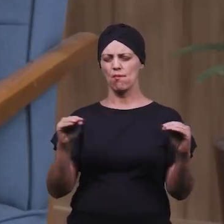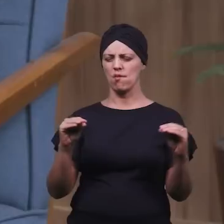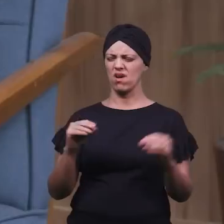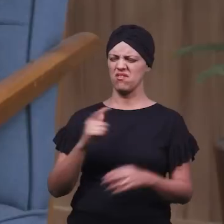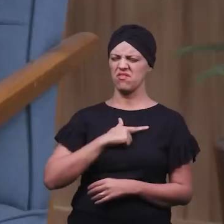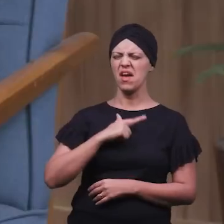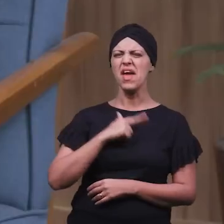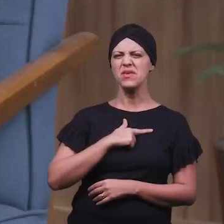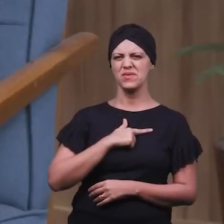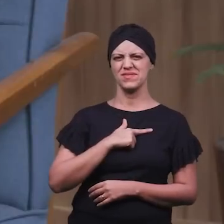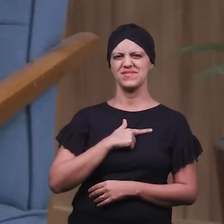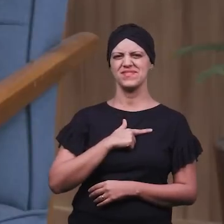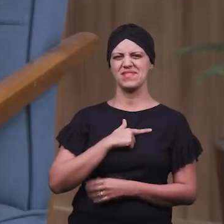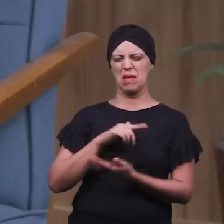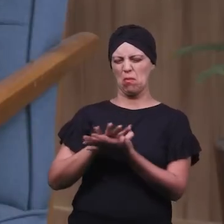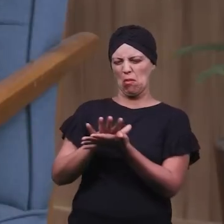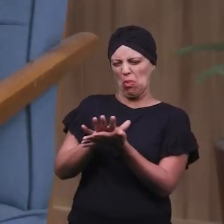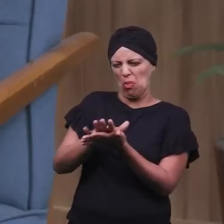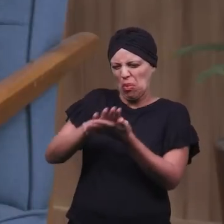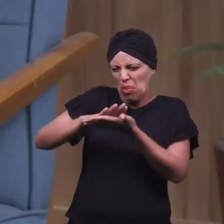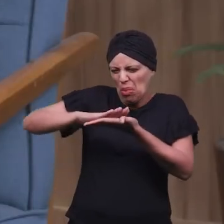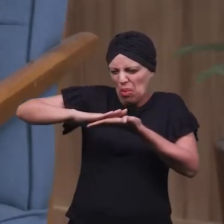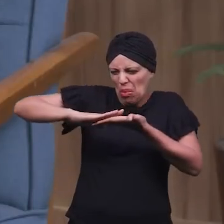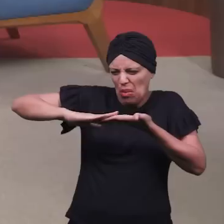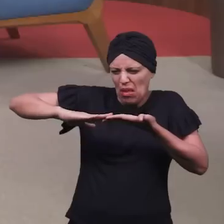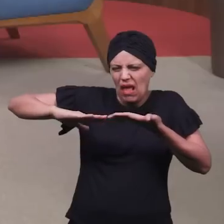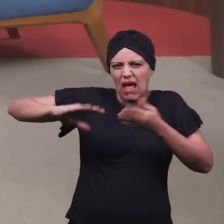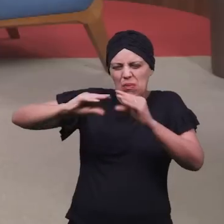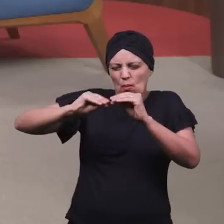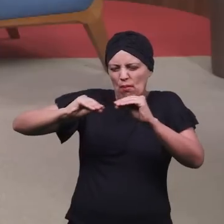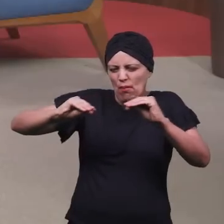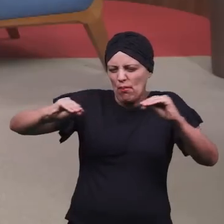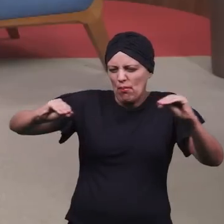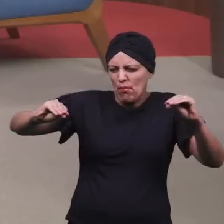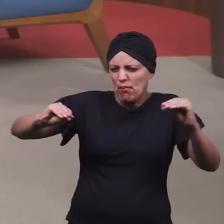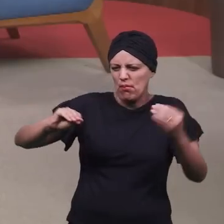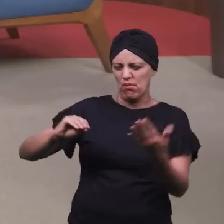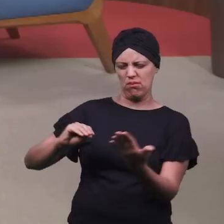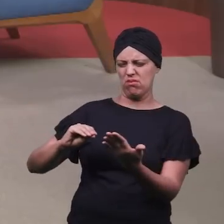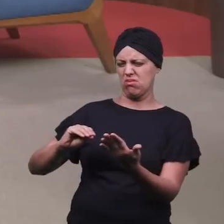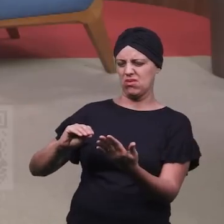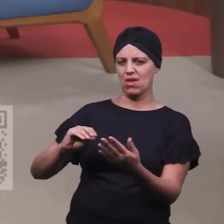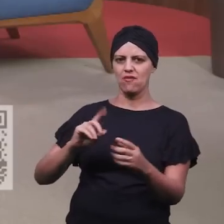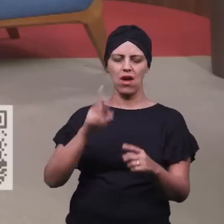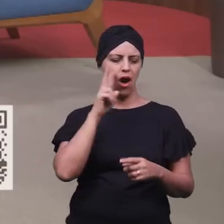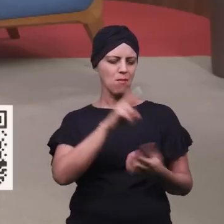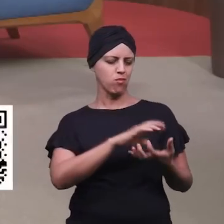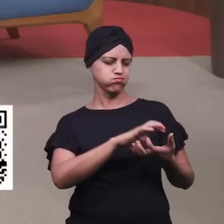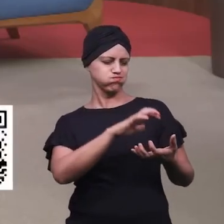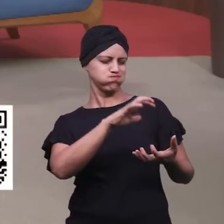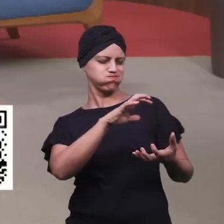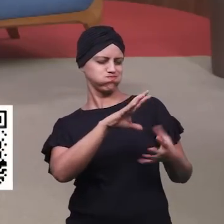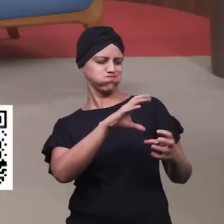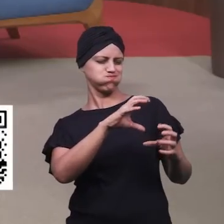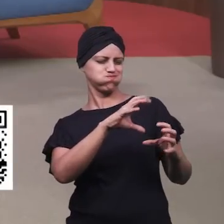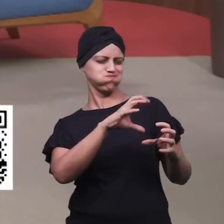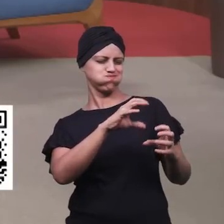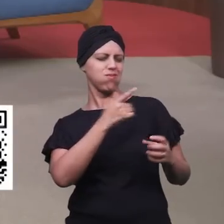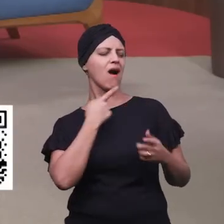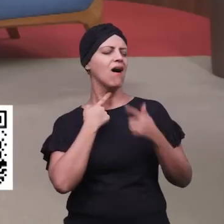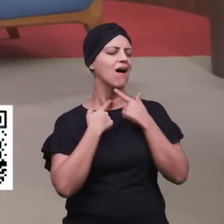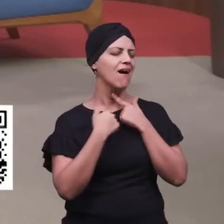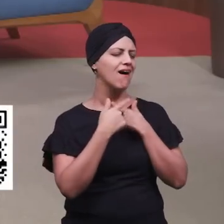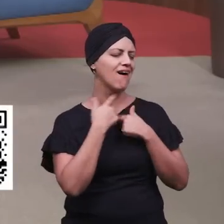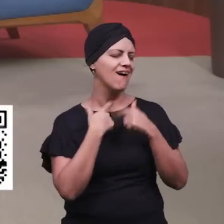visualmente, às vezes ele é até muito mais feio. Sem aparência. Ou muito menos desejável. A aparência do outro é muito mais bonita. Pois é.